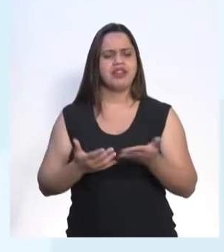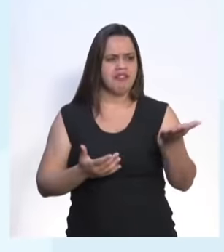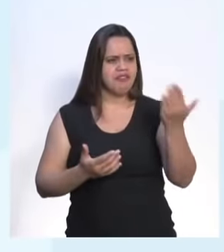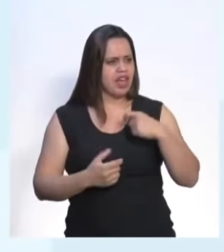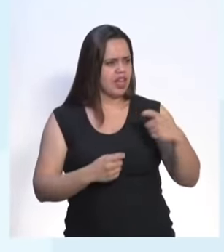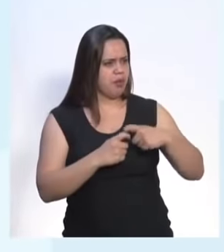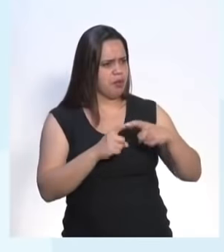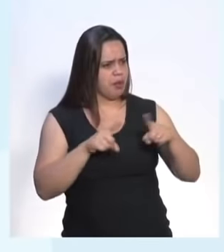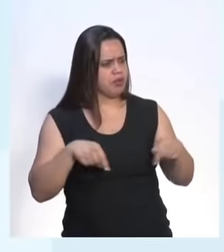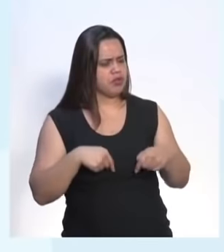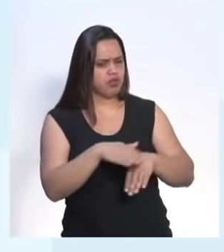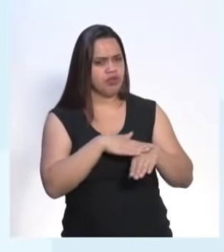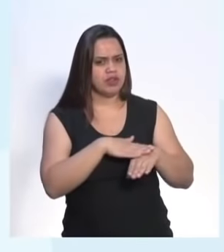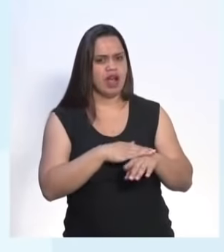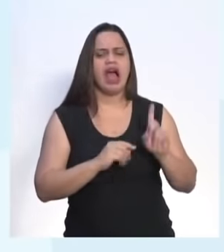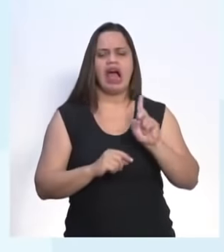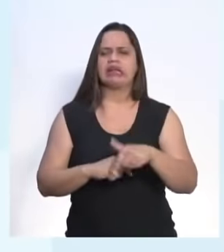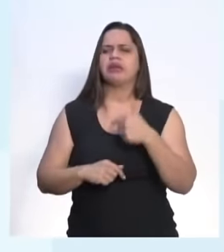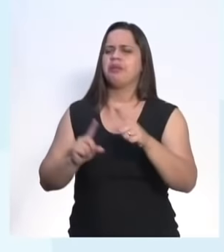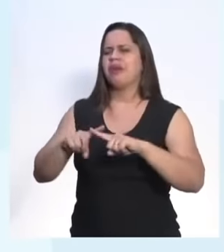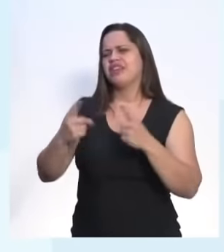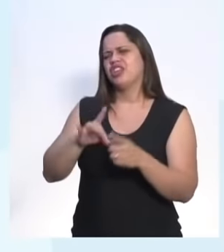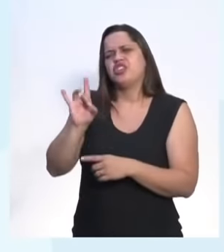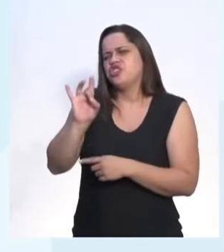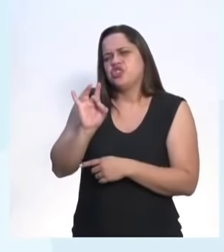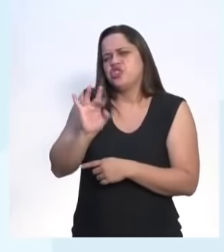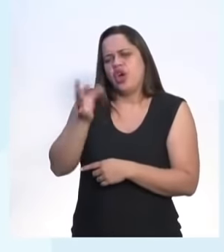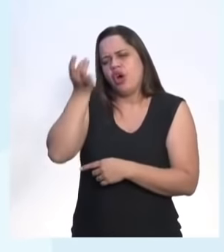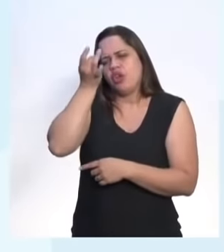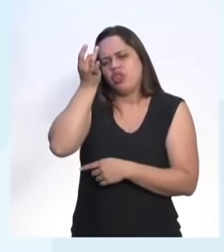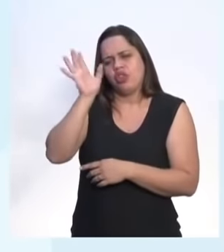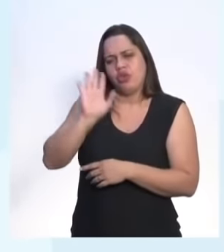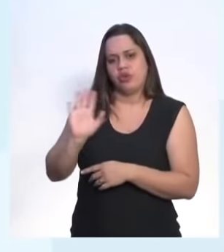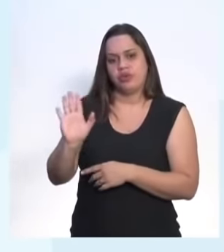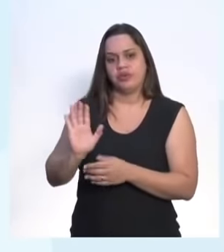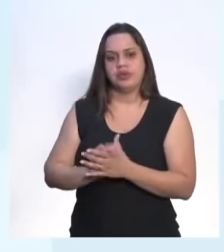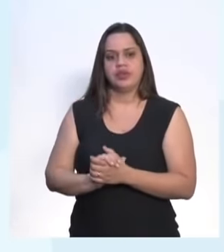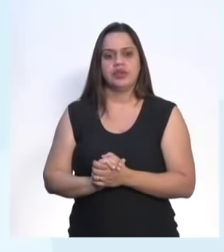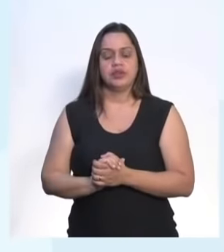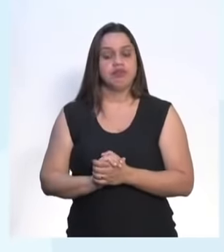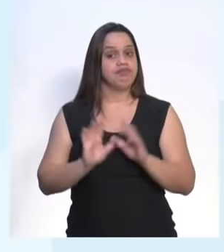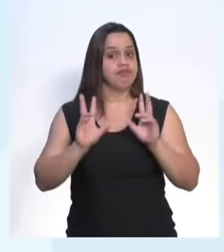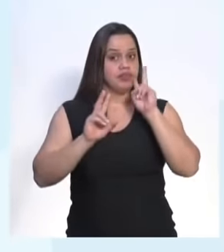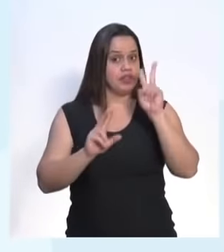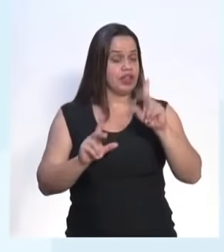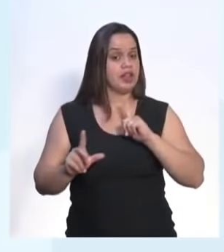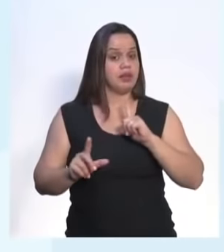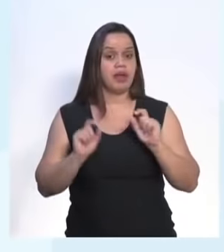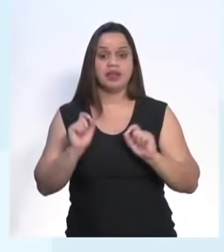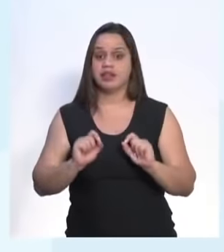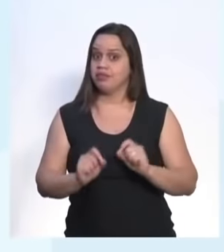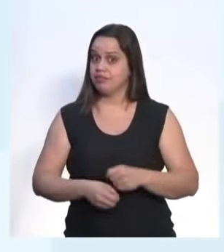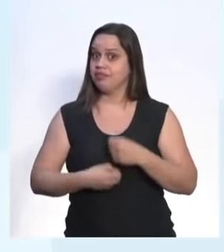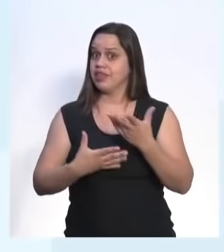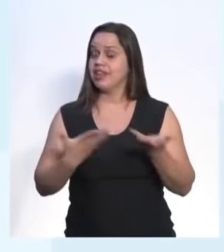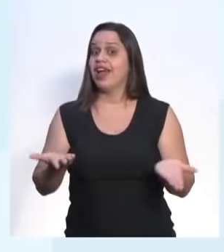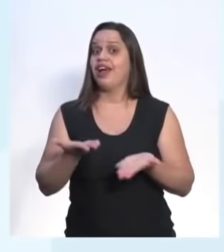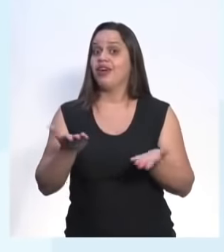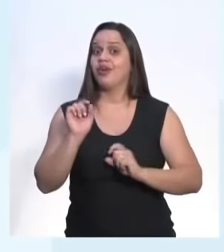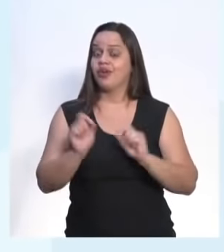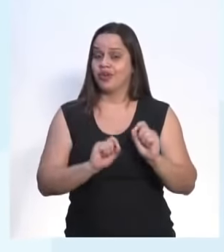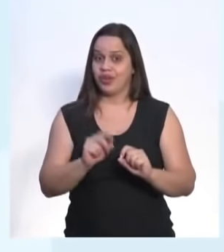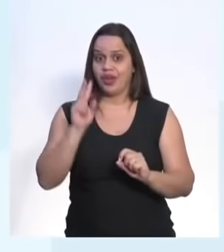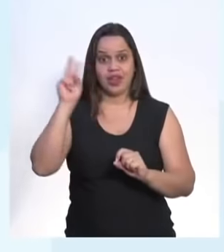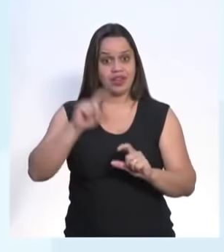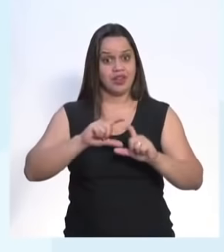eu passo, mas acho que deve ser uma simples cefaleia. Temos mais um discurso aqui. E agora, hein? No discurso